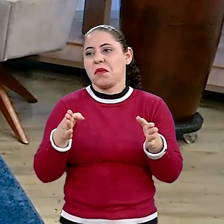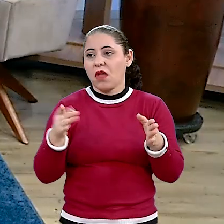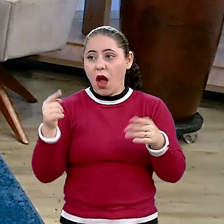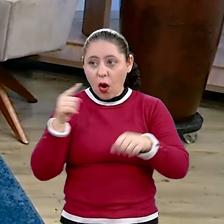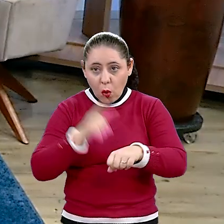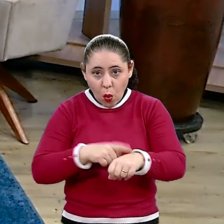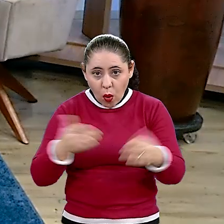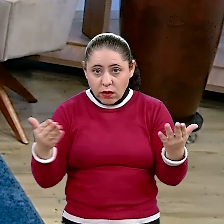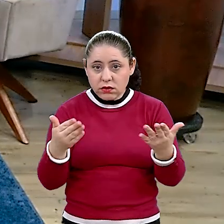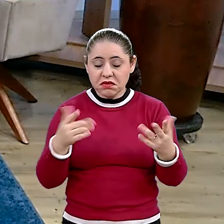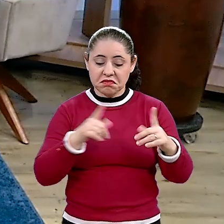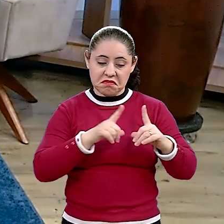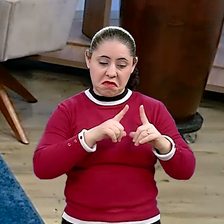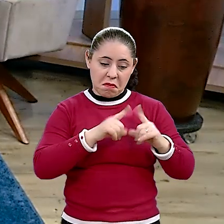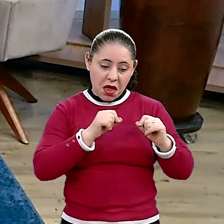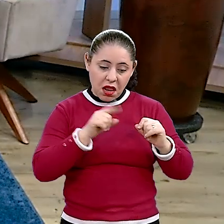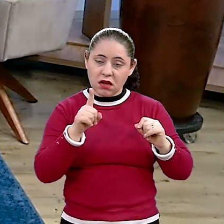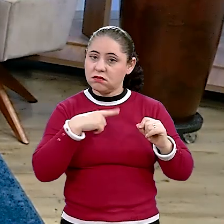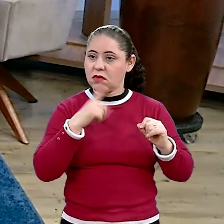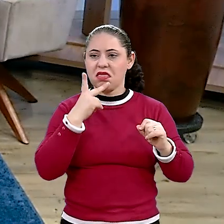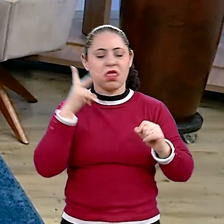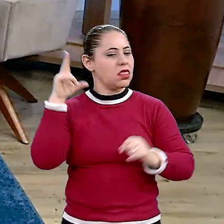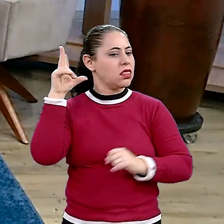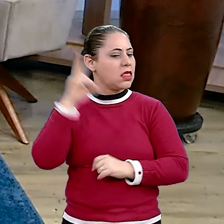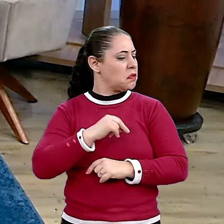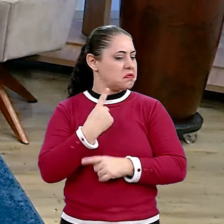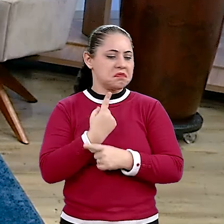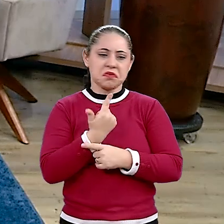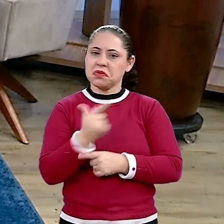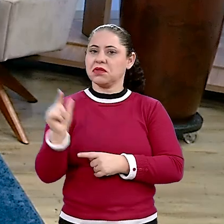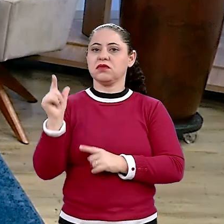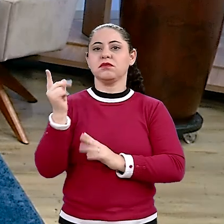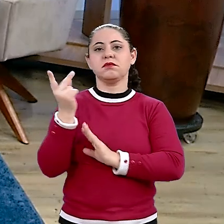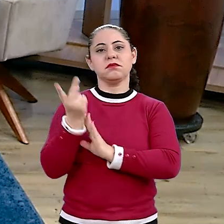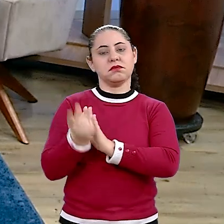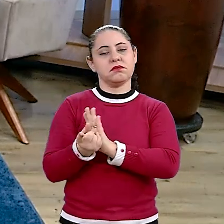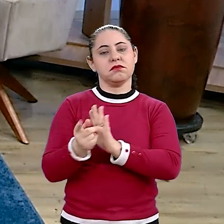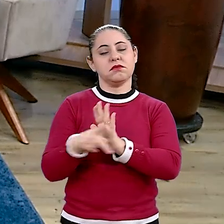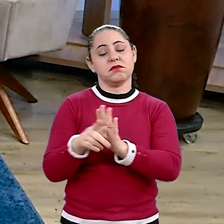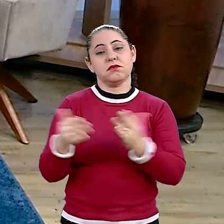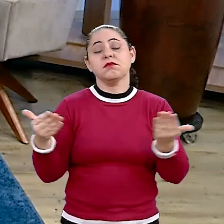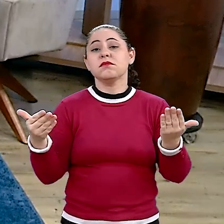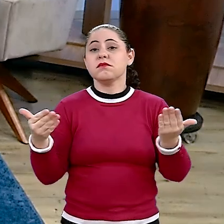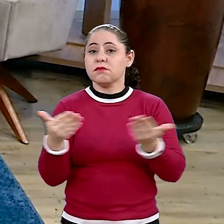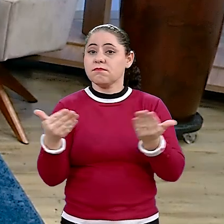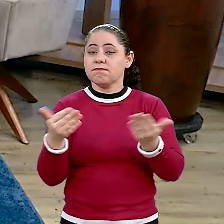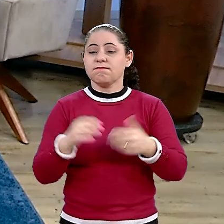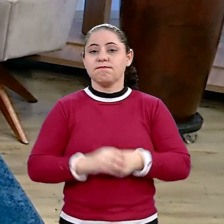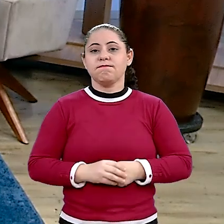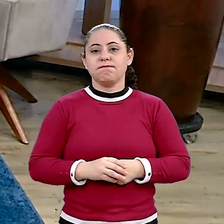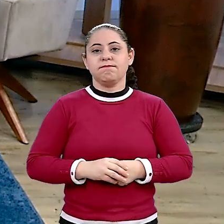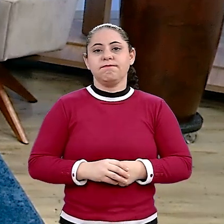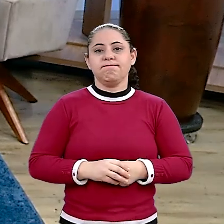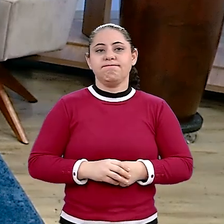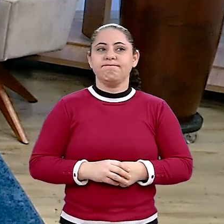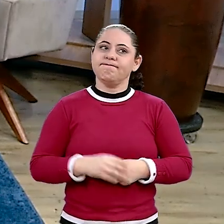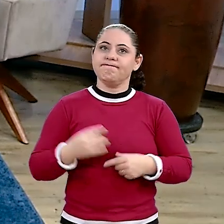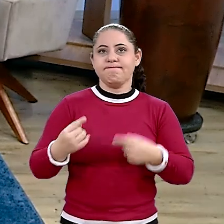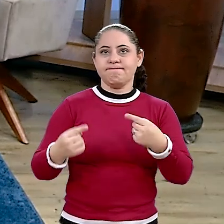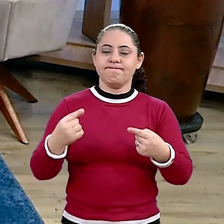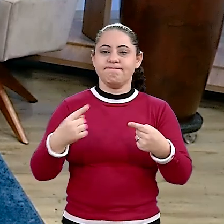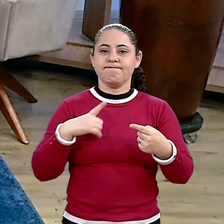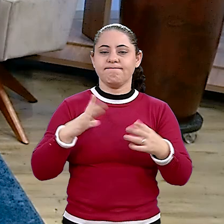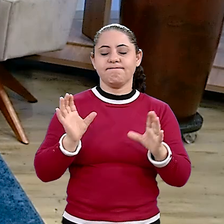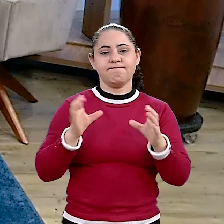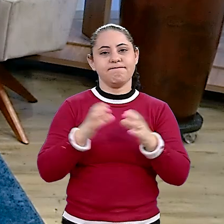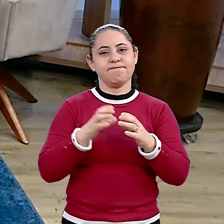conversa em Brasília, tá? O ministro Renan foi taxativo, não tem esse recurso para isso. Agora, eu acho que é uma discussão que nós temos que fazer,